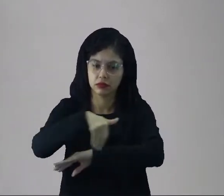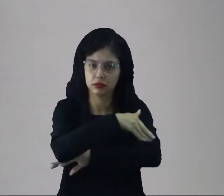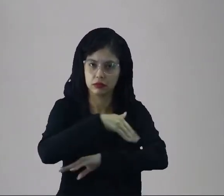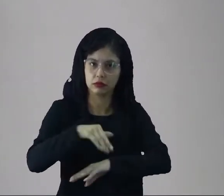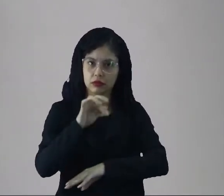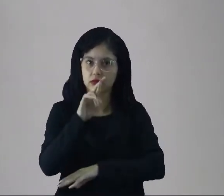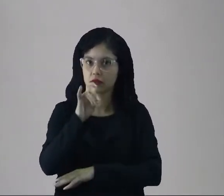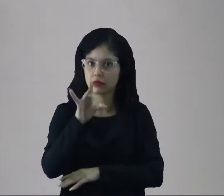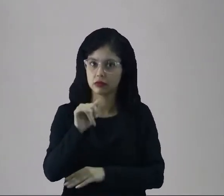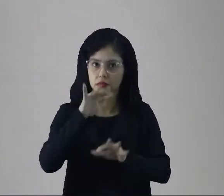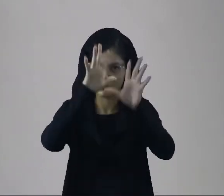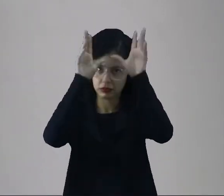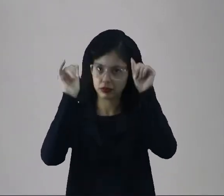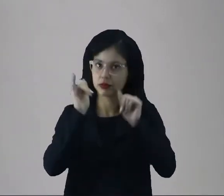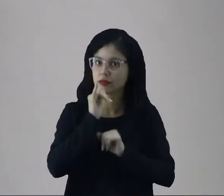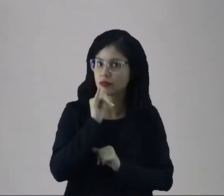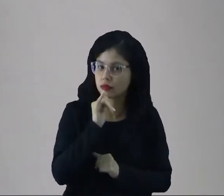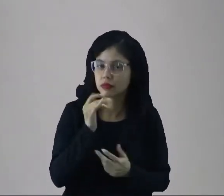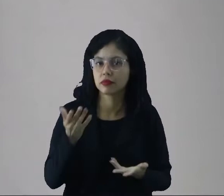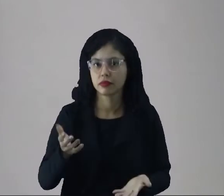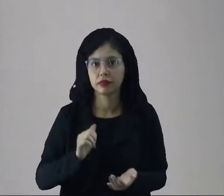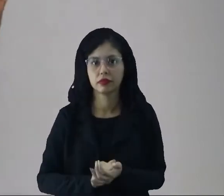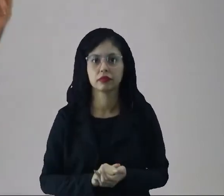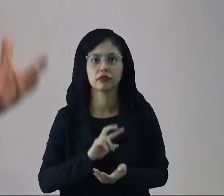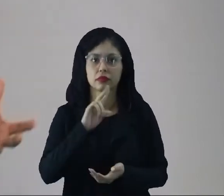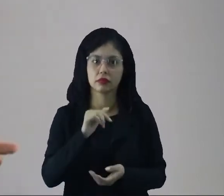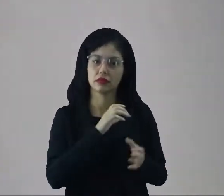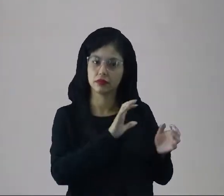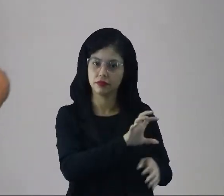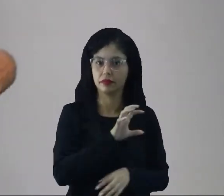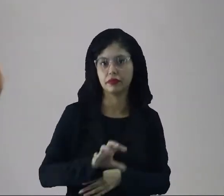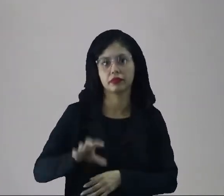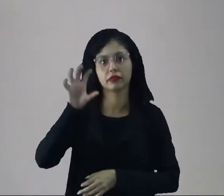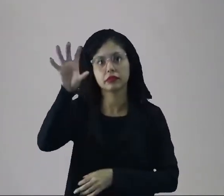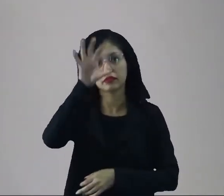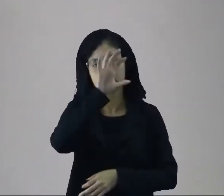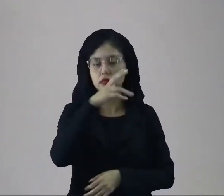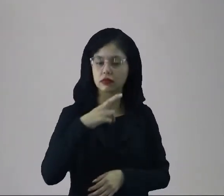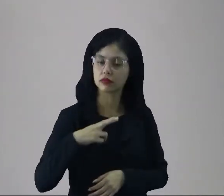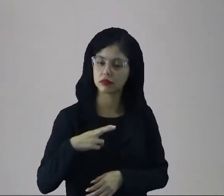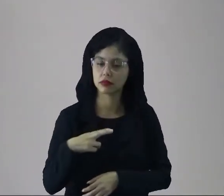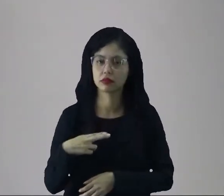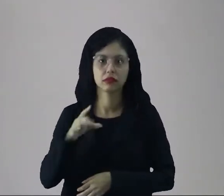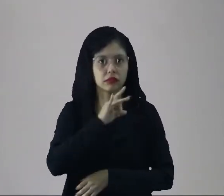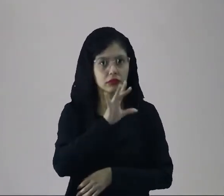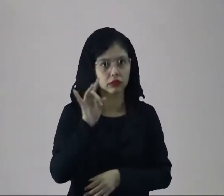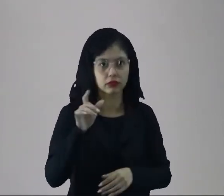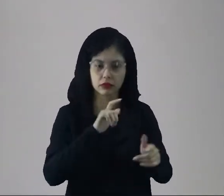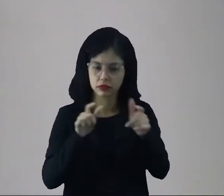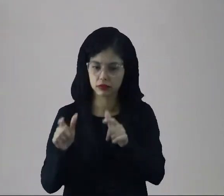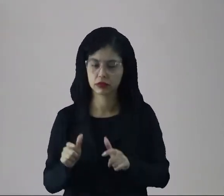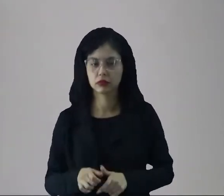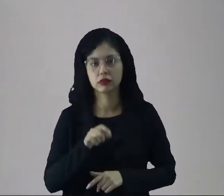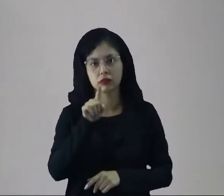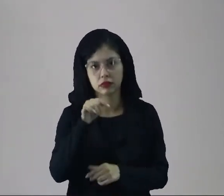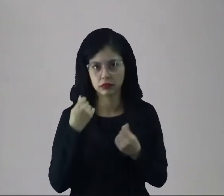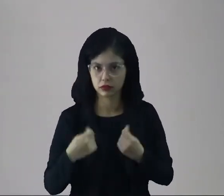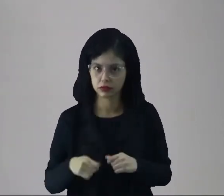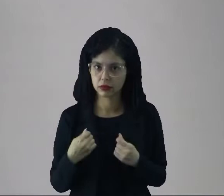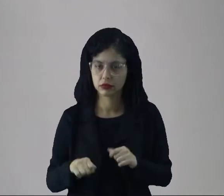estradas, nas rodovias do Acre, por exemplo. Vai depender da região, das particularidades de cada lugar, que você